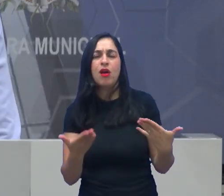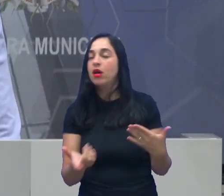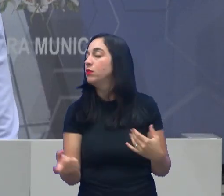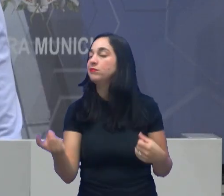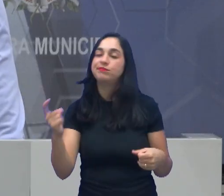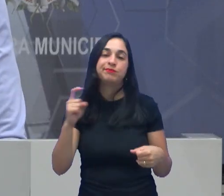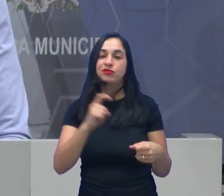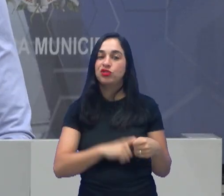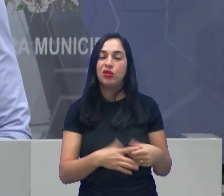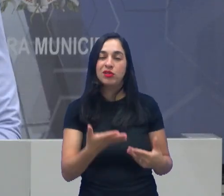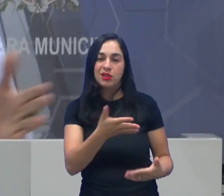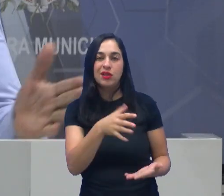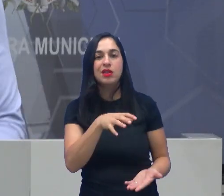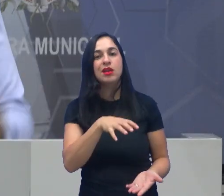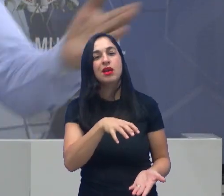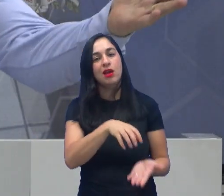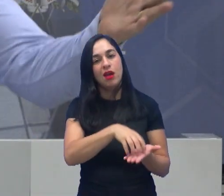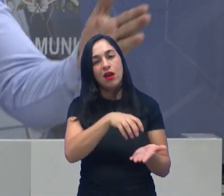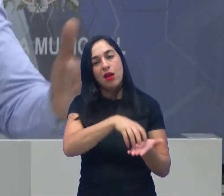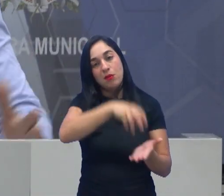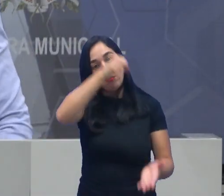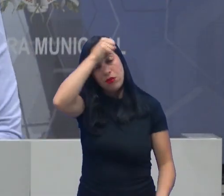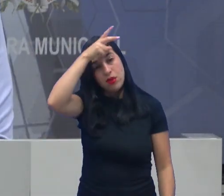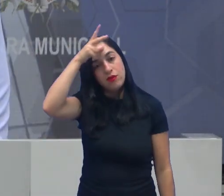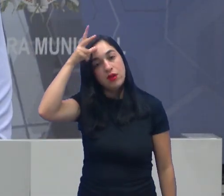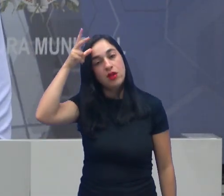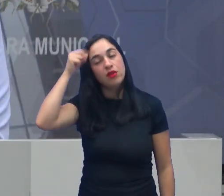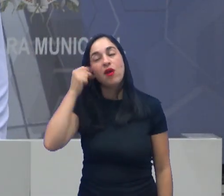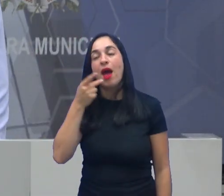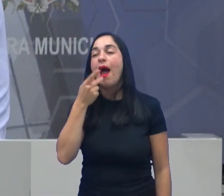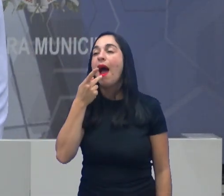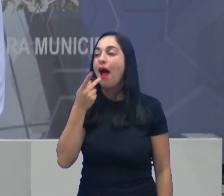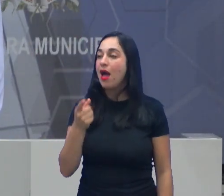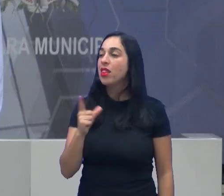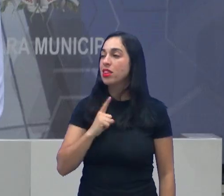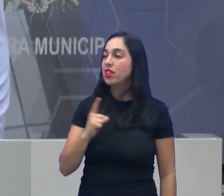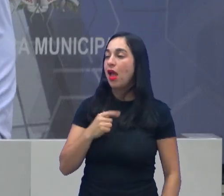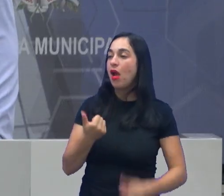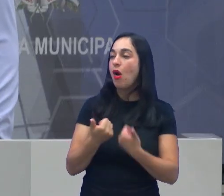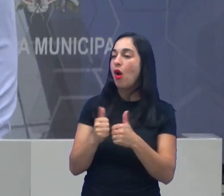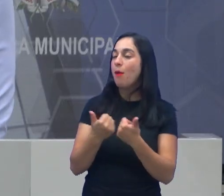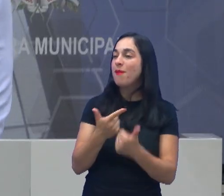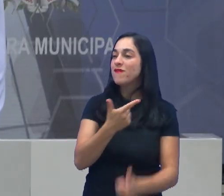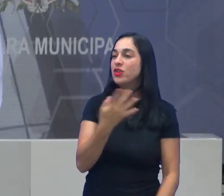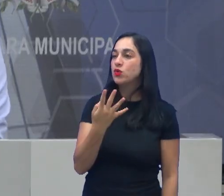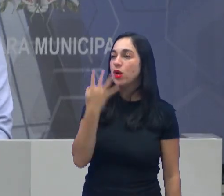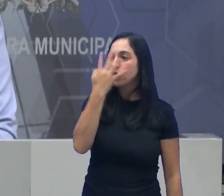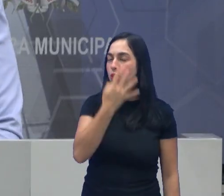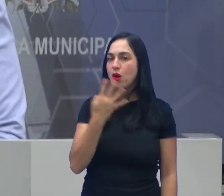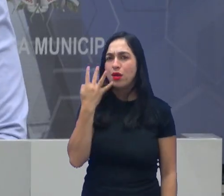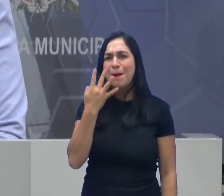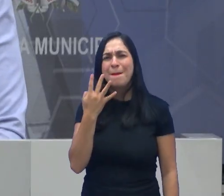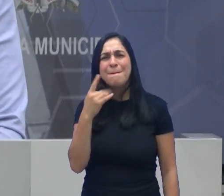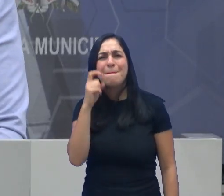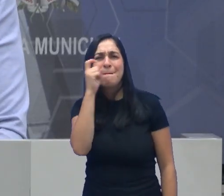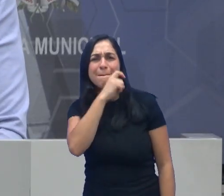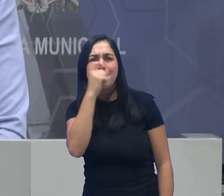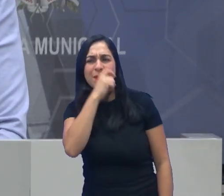desse governo, dizer que que colocou, na verdade, né, ônibus 24 horas, se sequer está